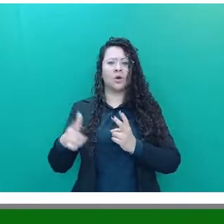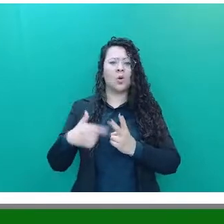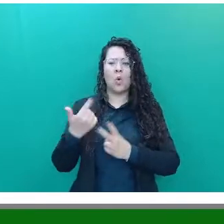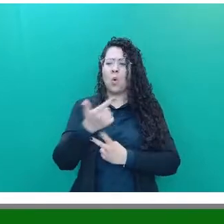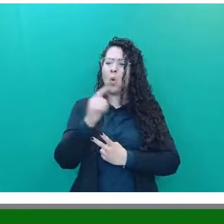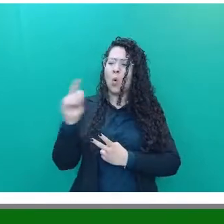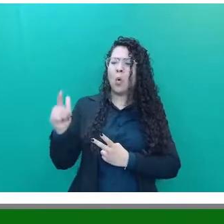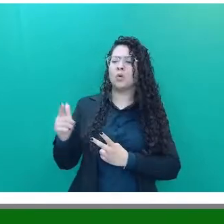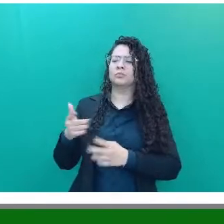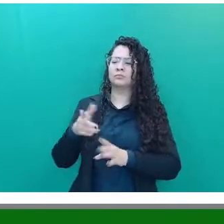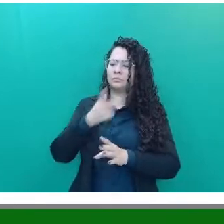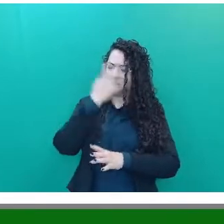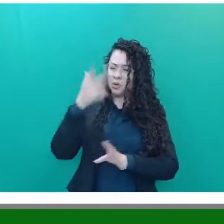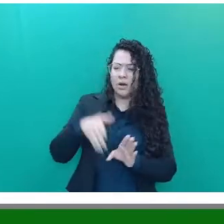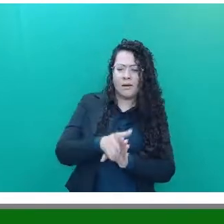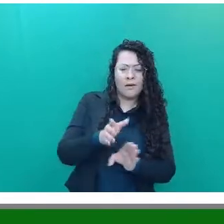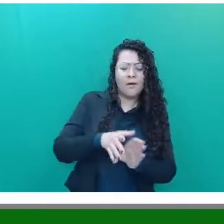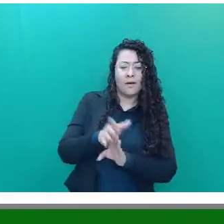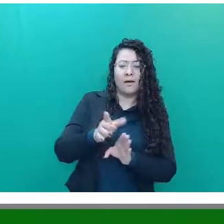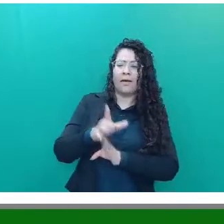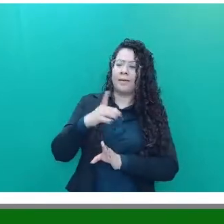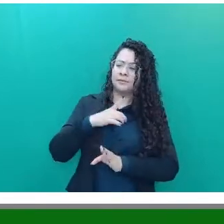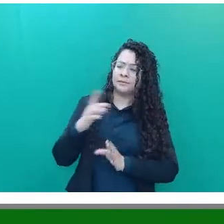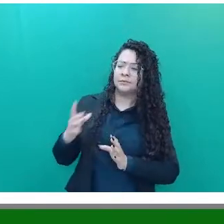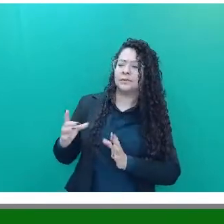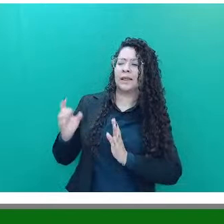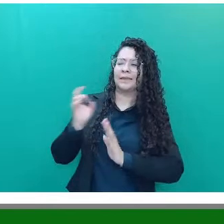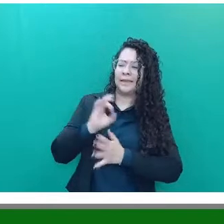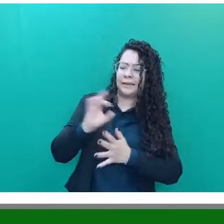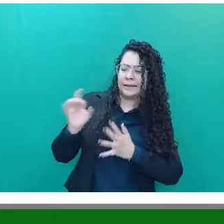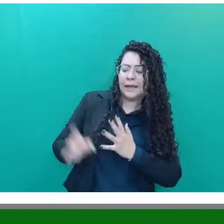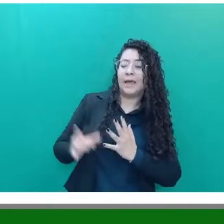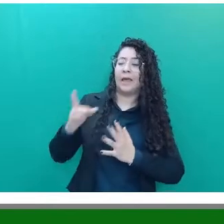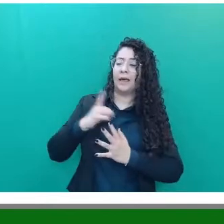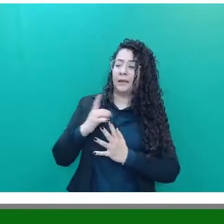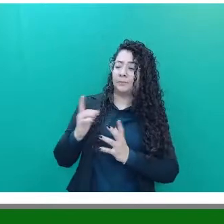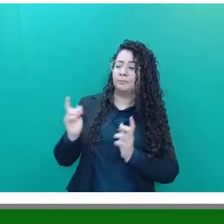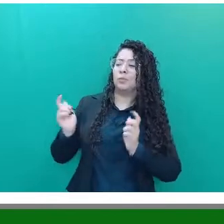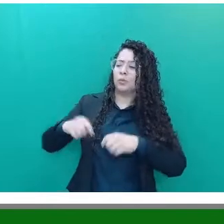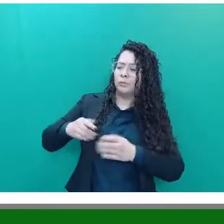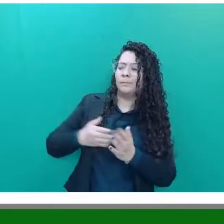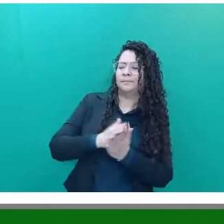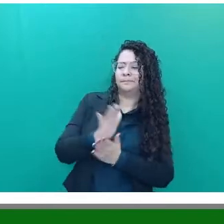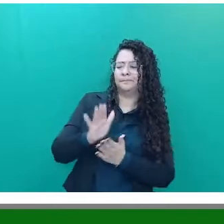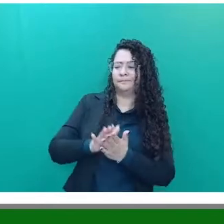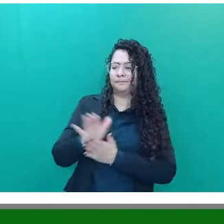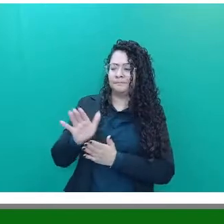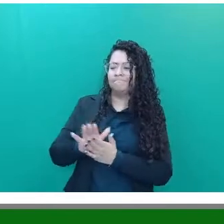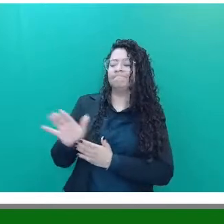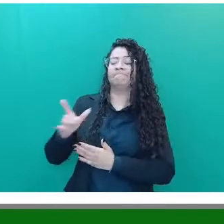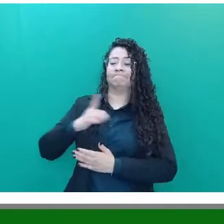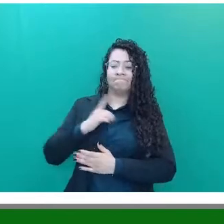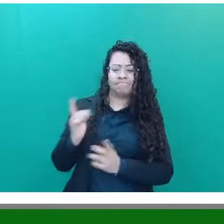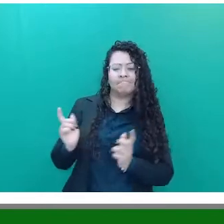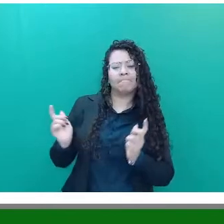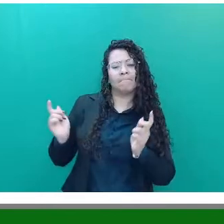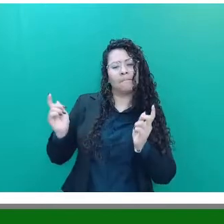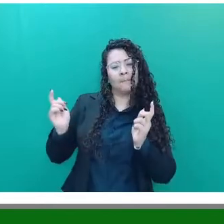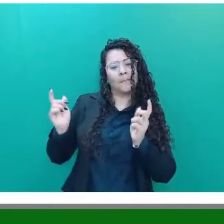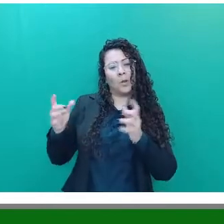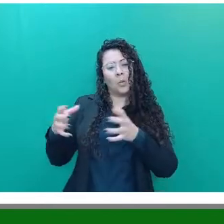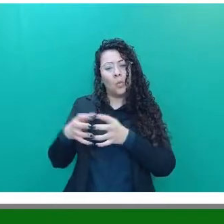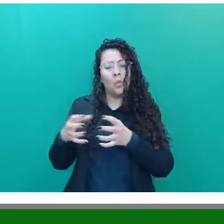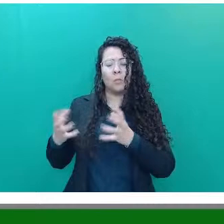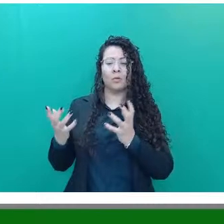tem um conjunto aí de outros textos, de outros discursos, que dialogicamente se relacionam com a